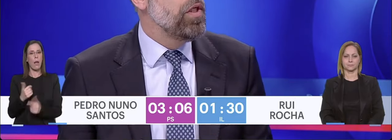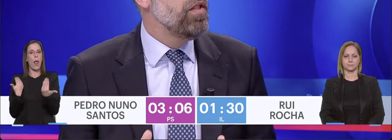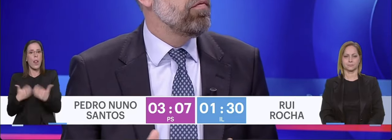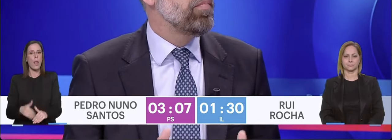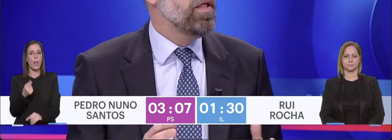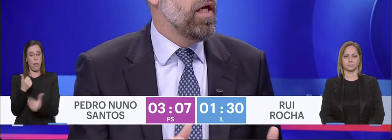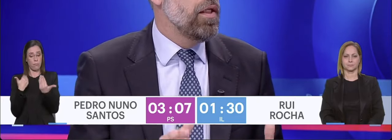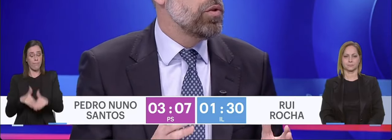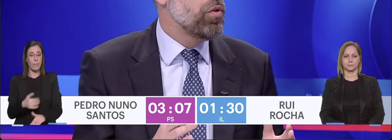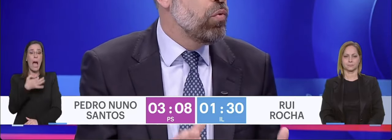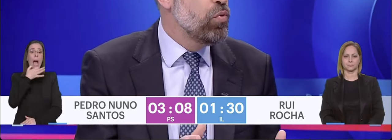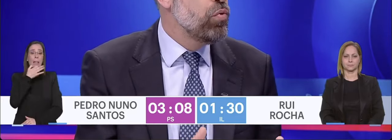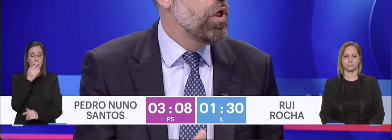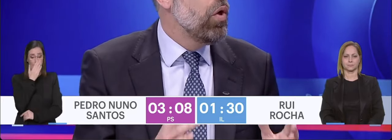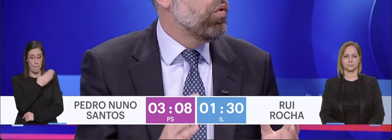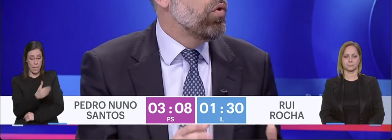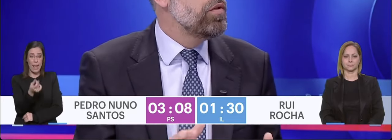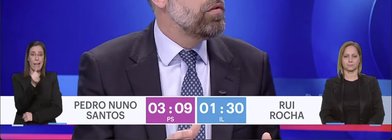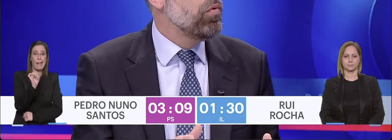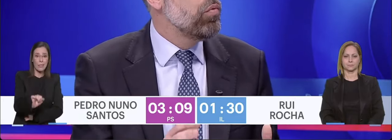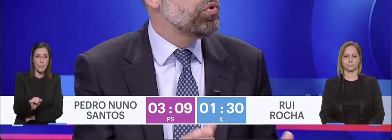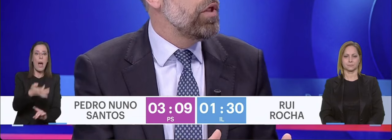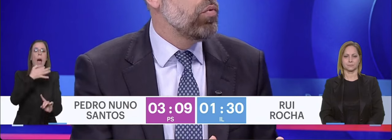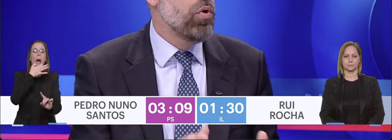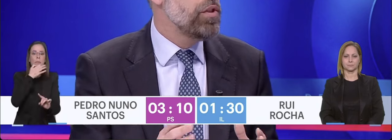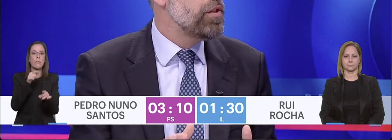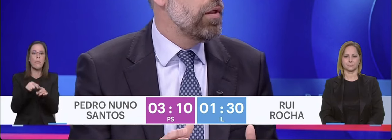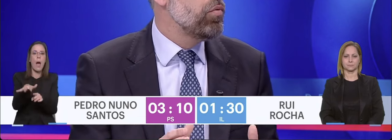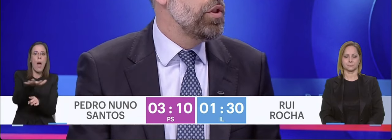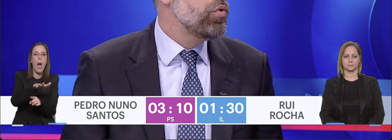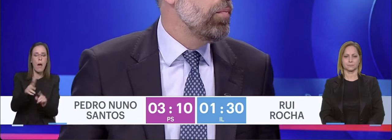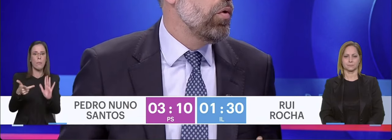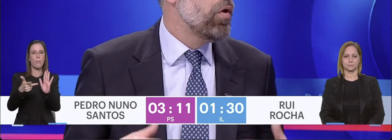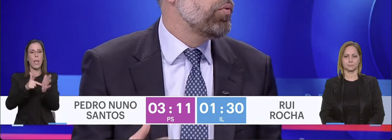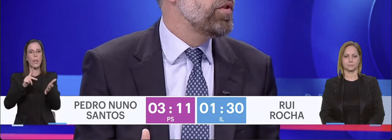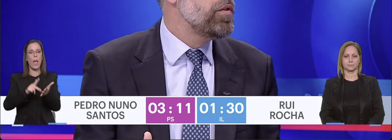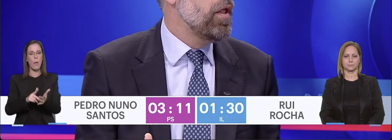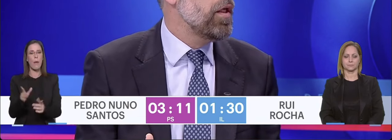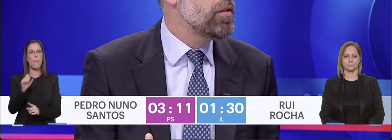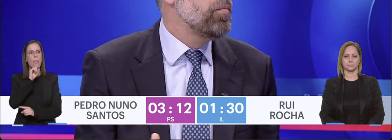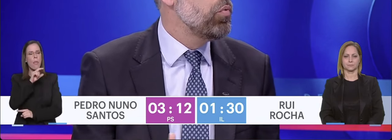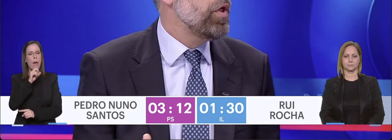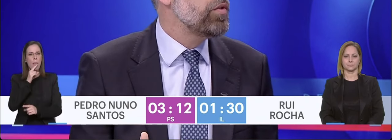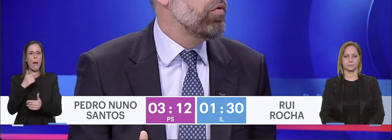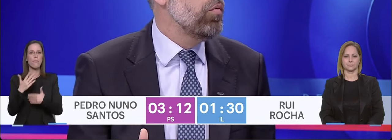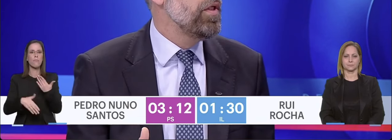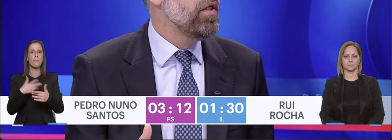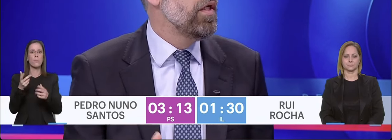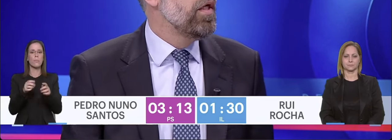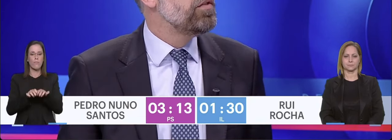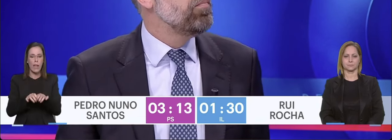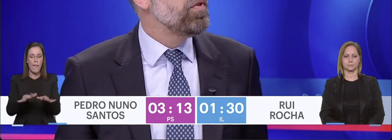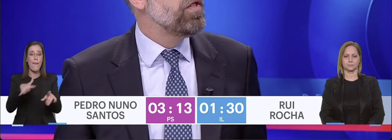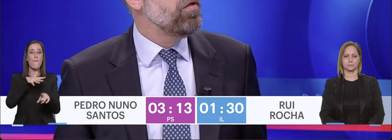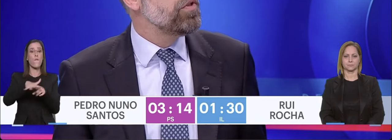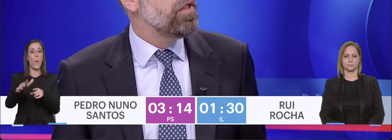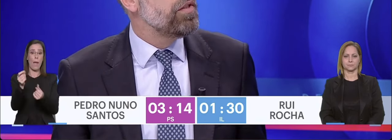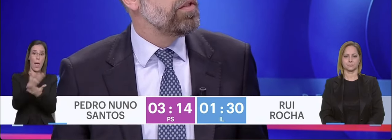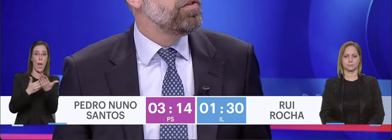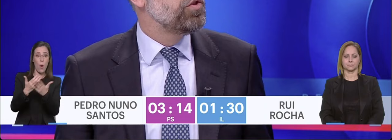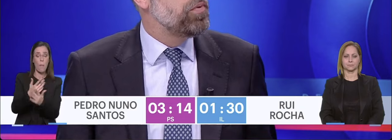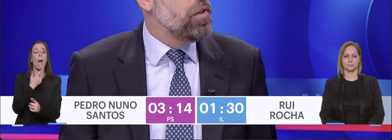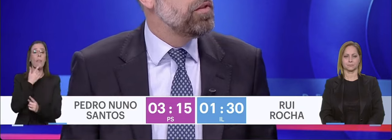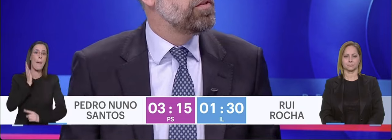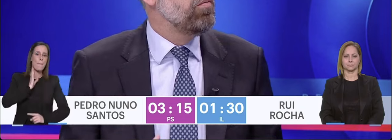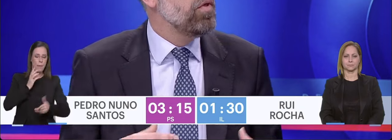limitados e deve aplicar esses recursos onde nos setores nas tecnologias com maior potencial de arrastamento do resto da economia isso implica uma